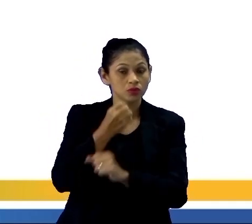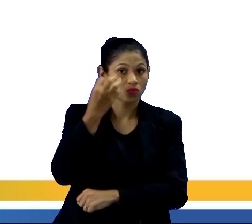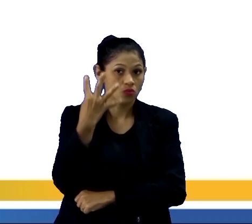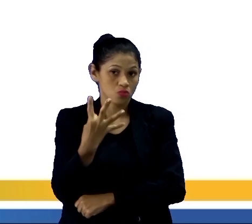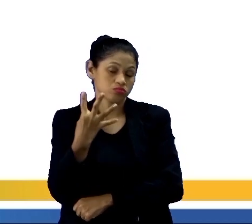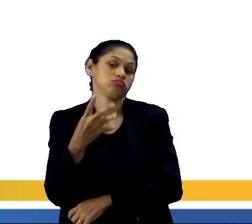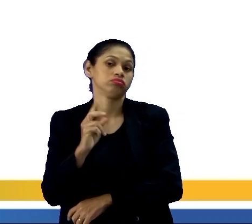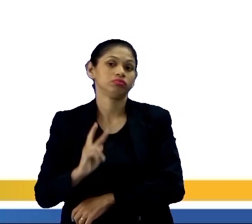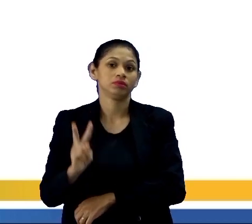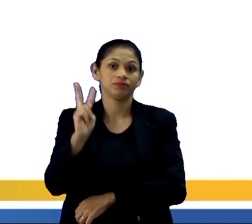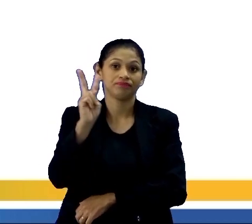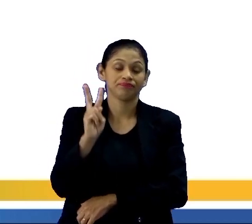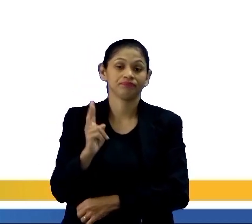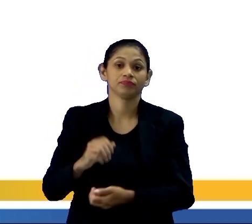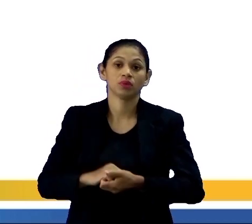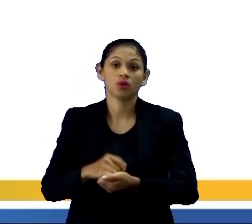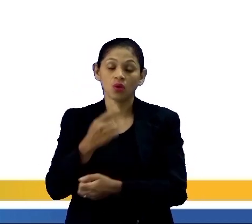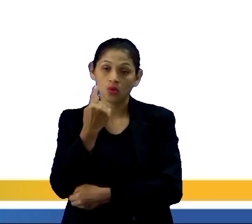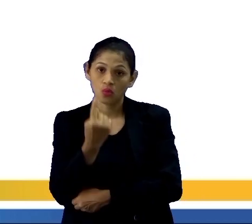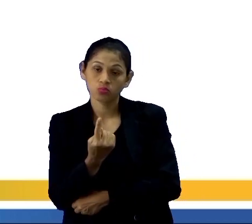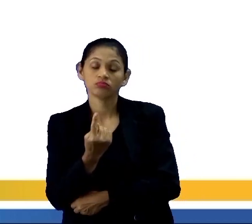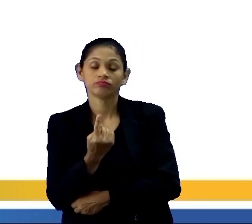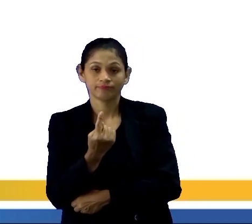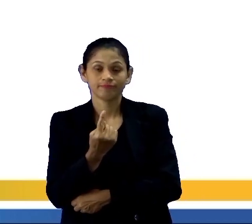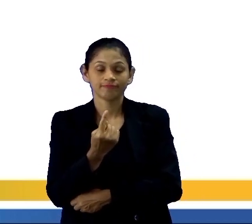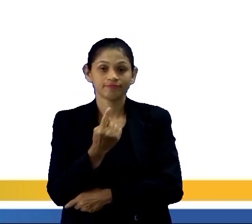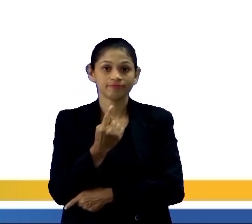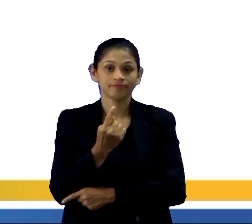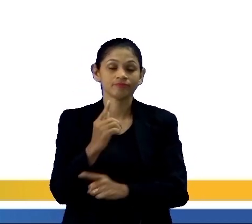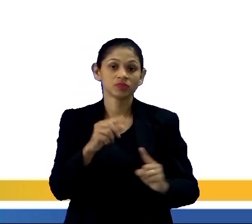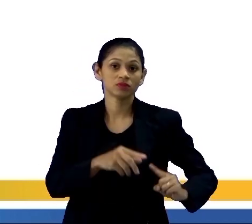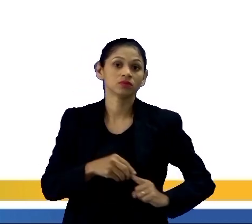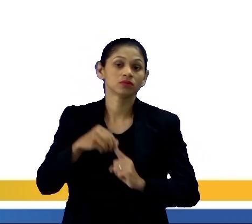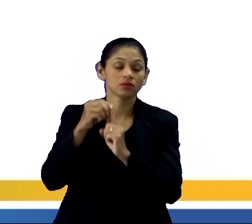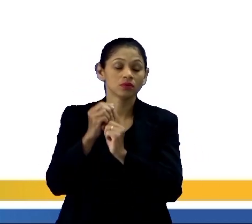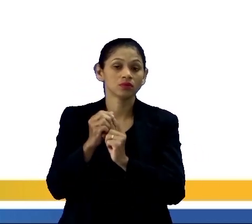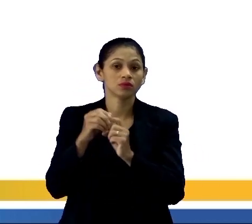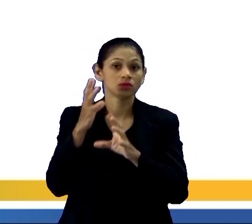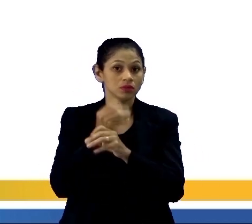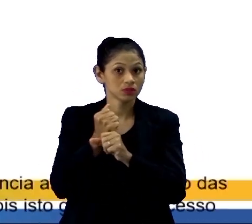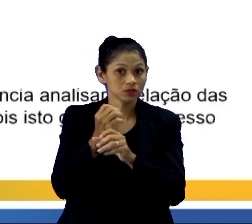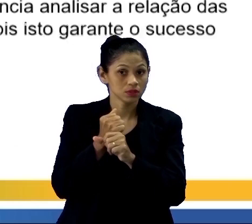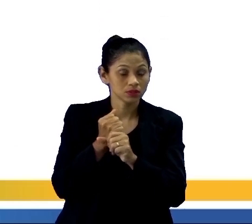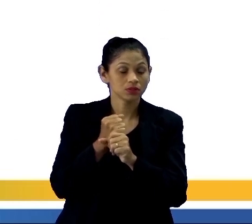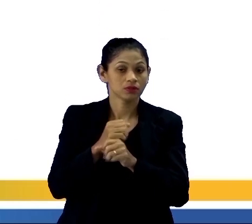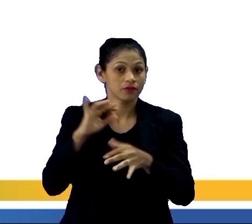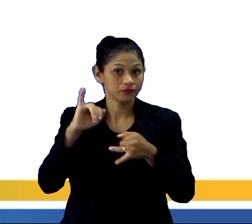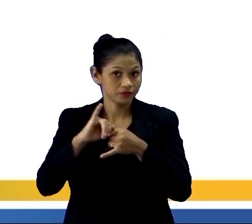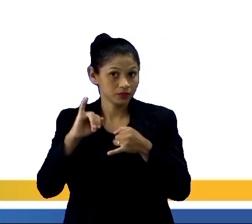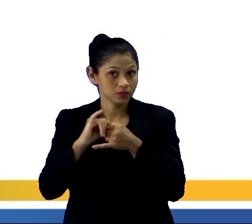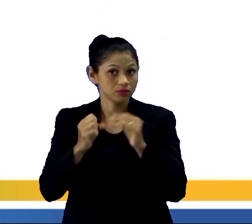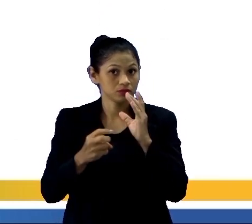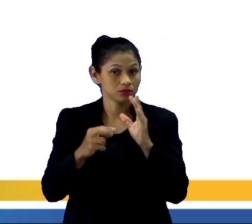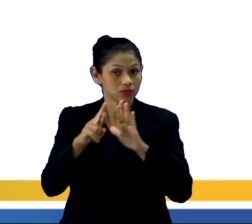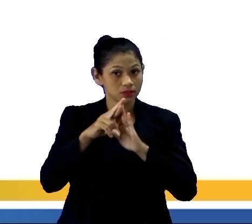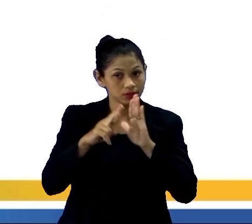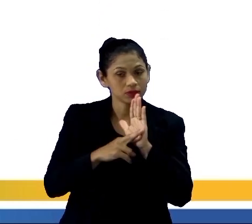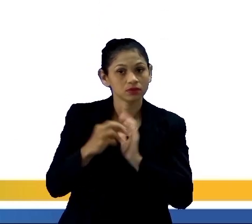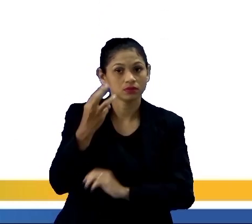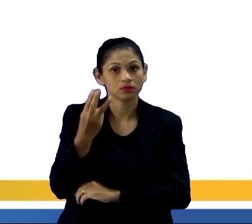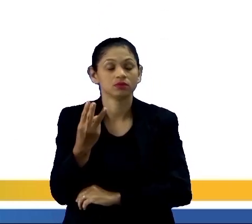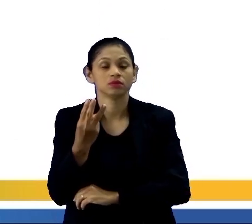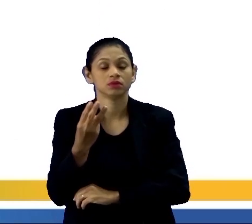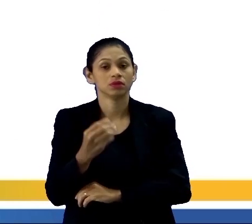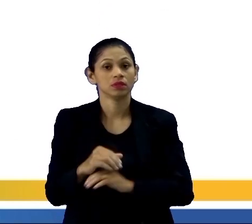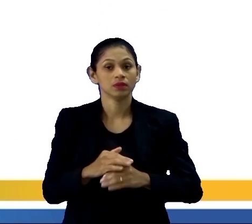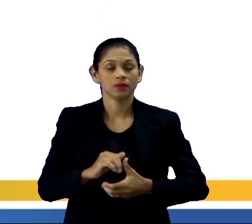Entretanto, um destes será determinado pelos cálculos que são feitos na regra de 3. Para que a